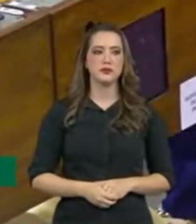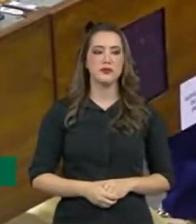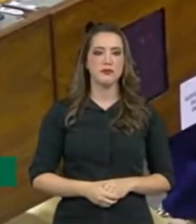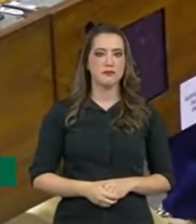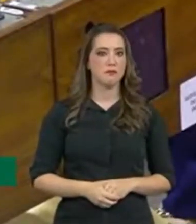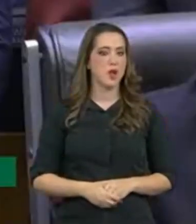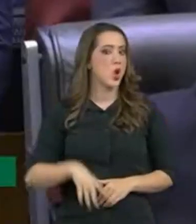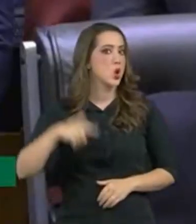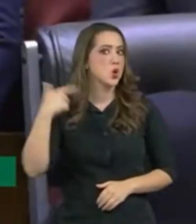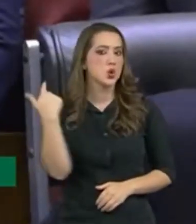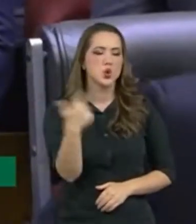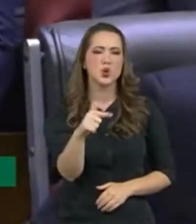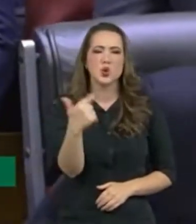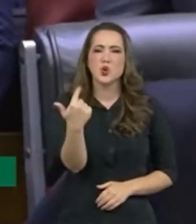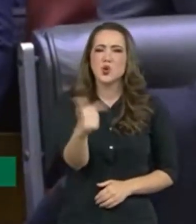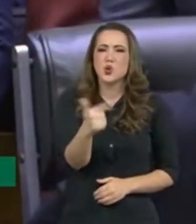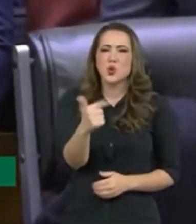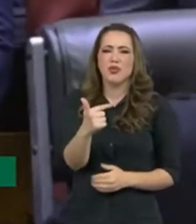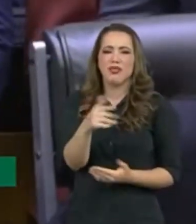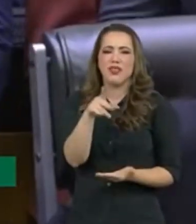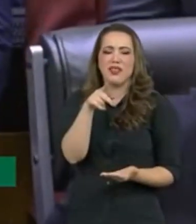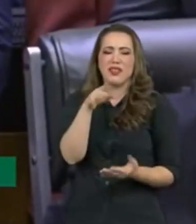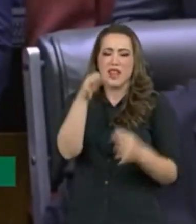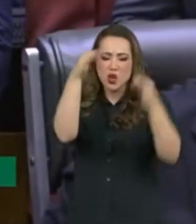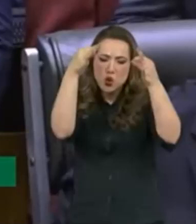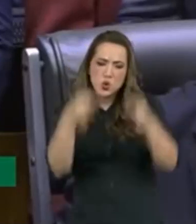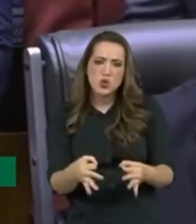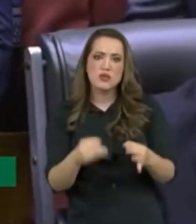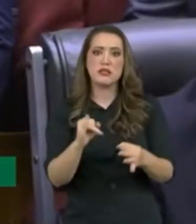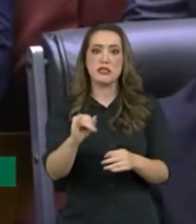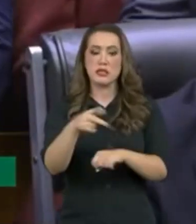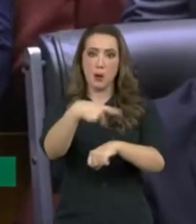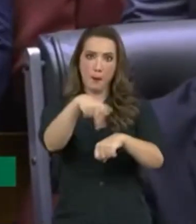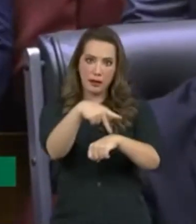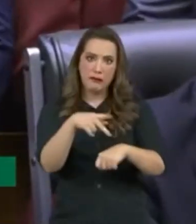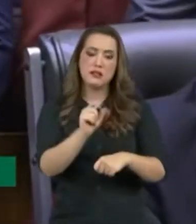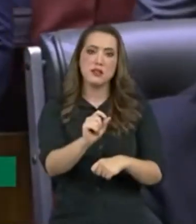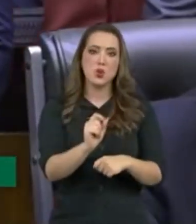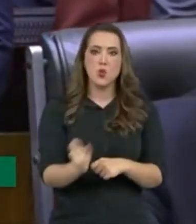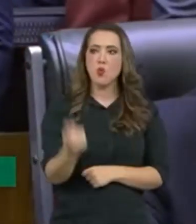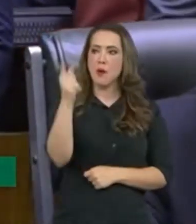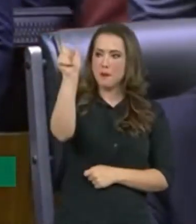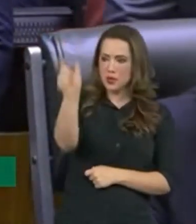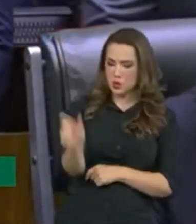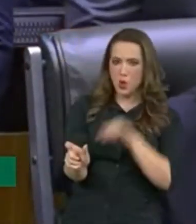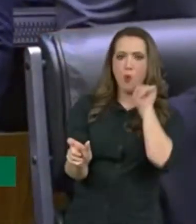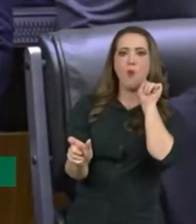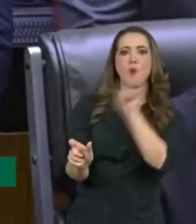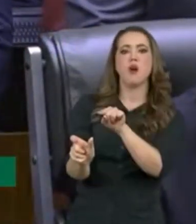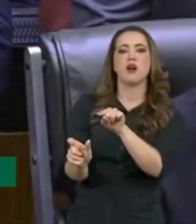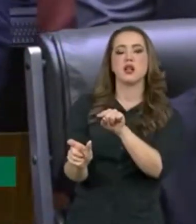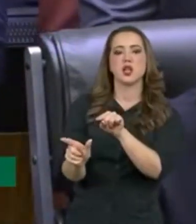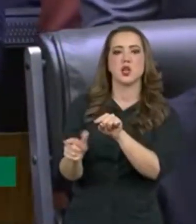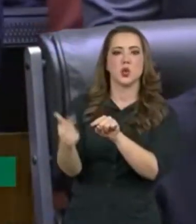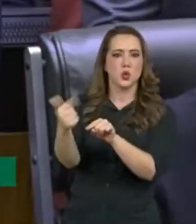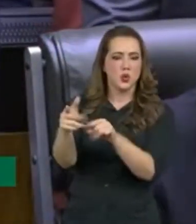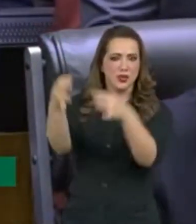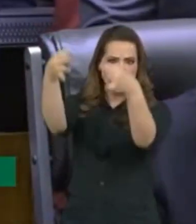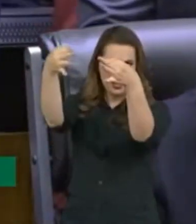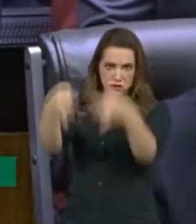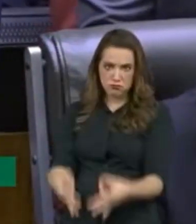Não existirá verdadeira justiça num país em que um só ser humano seja